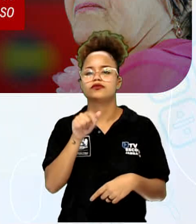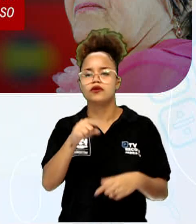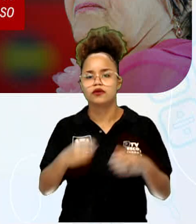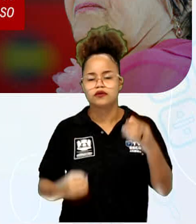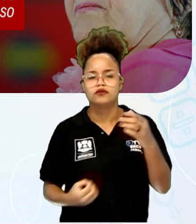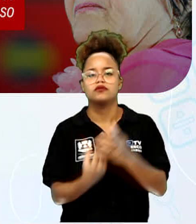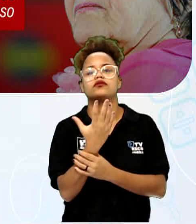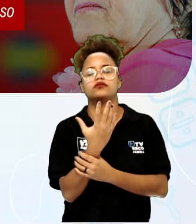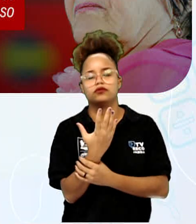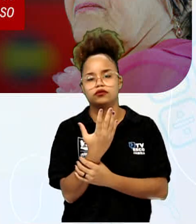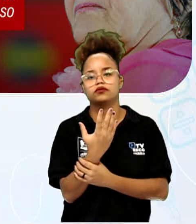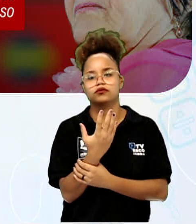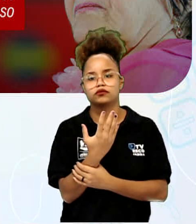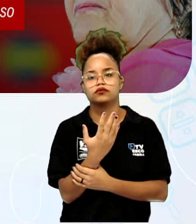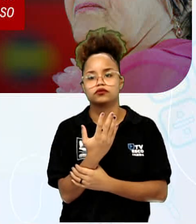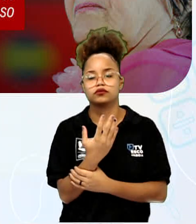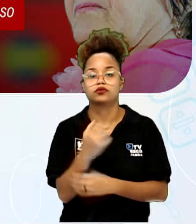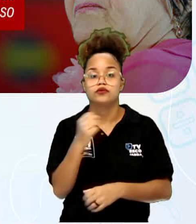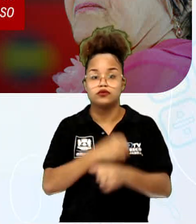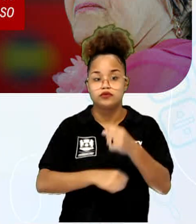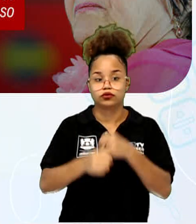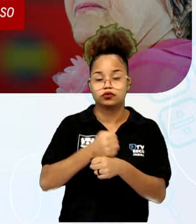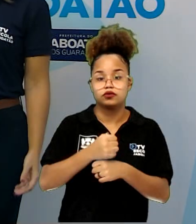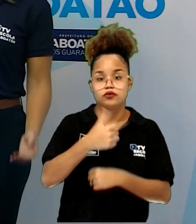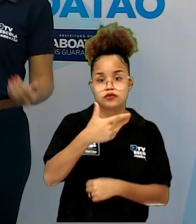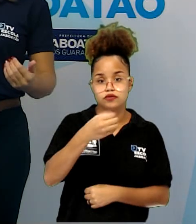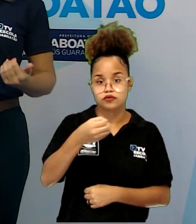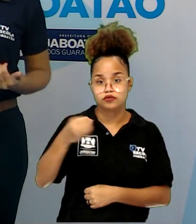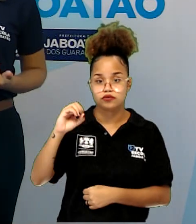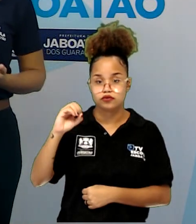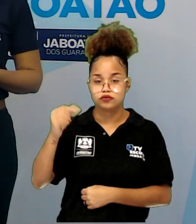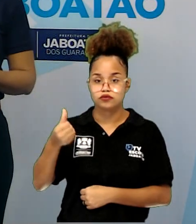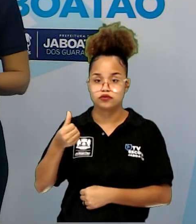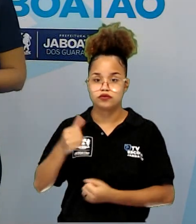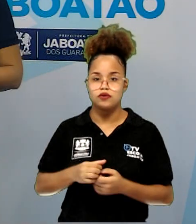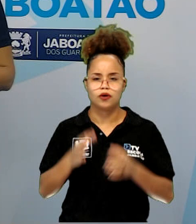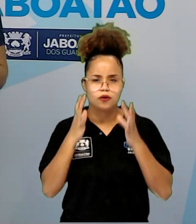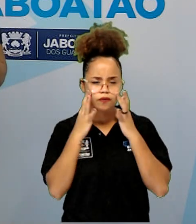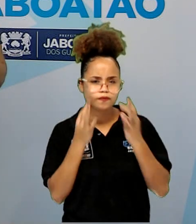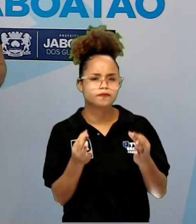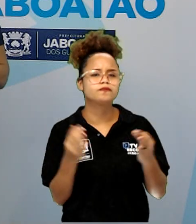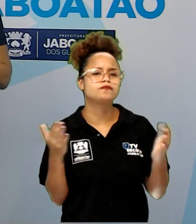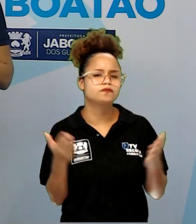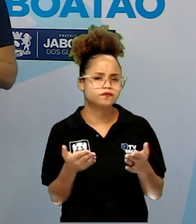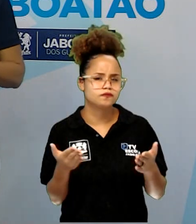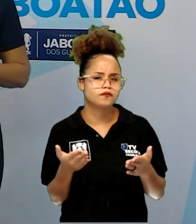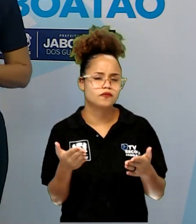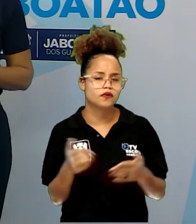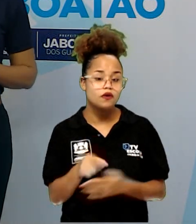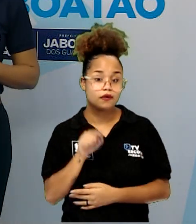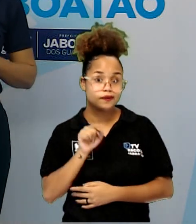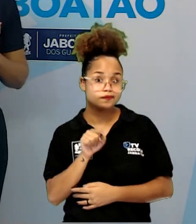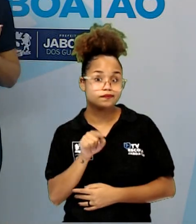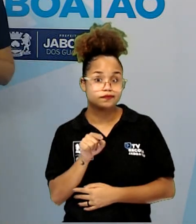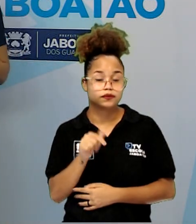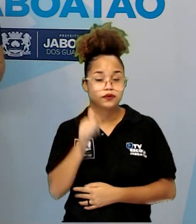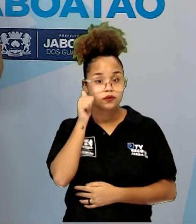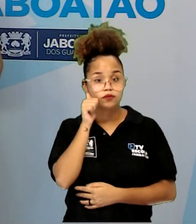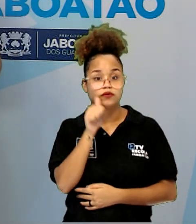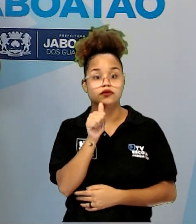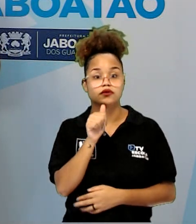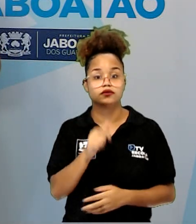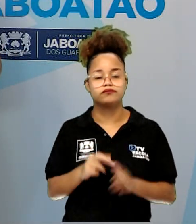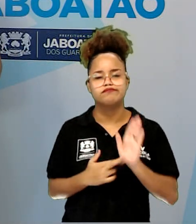como eu falei para vocês, no ano de 2006. Presta bem atenção aqui, pessoal. O caso Maria da Penha é representativo